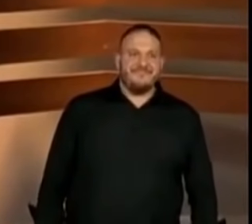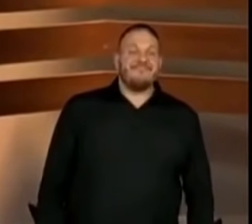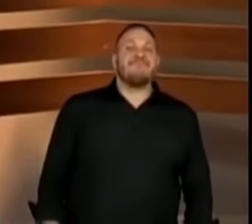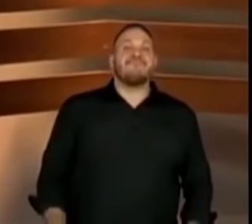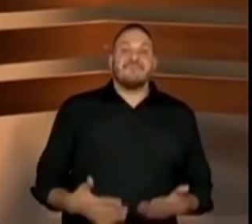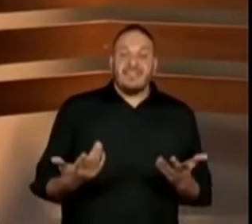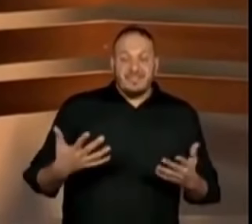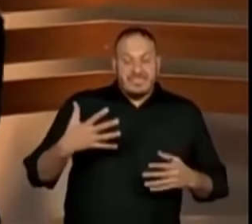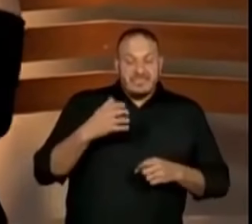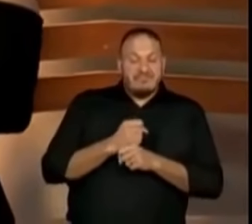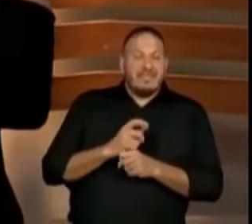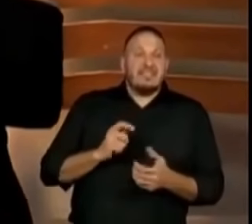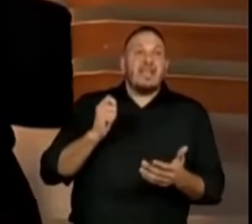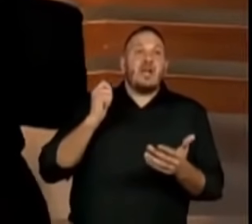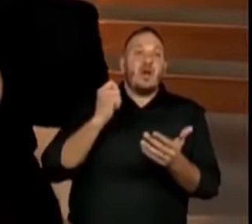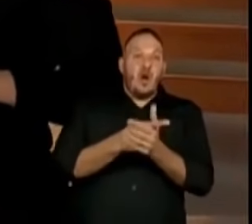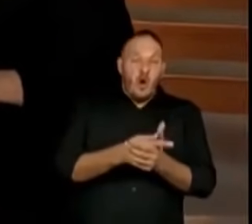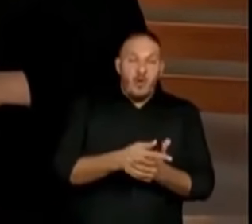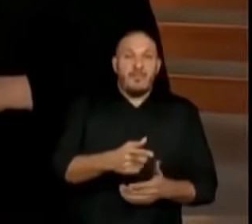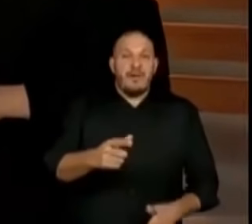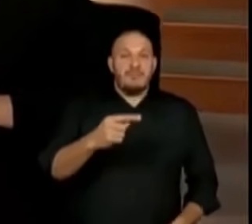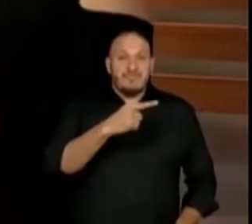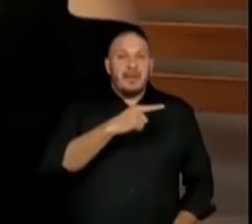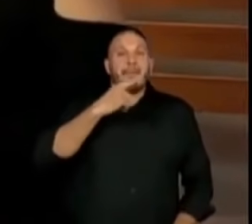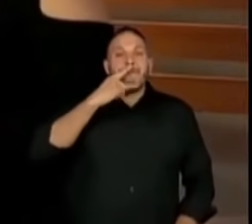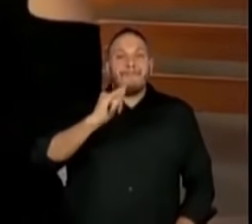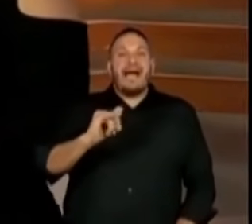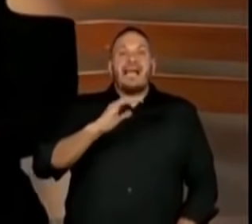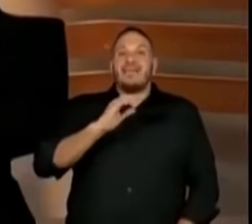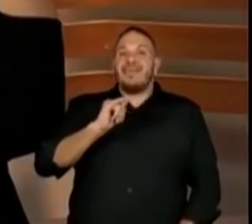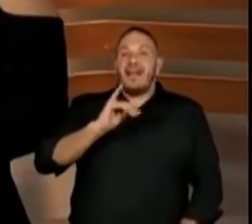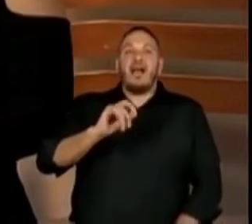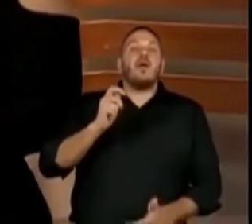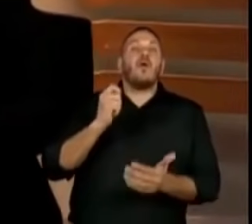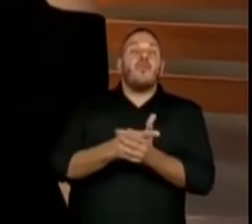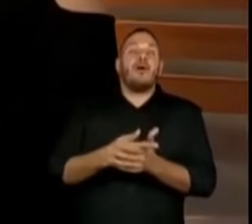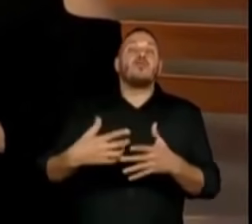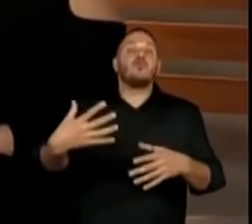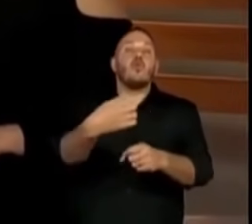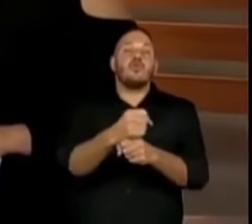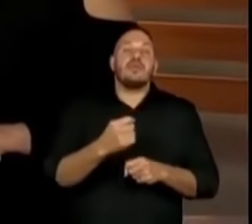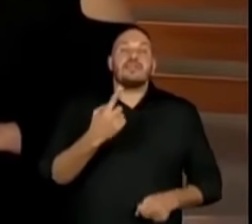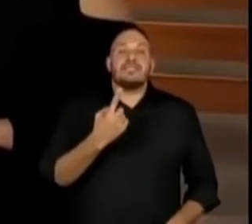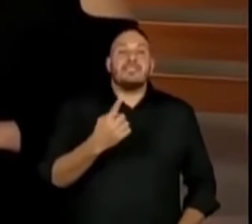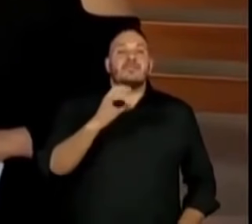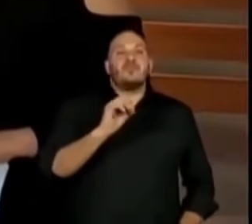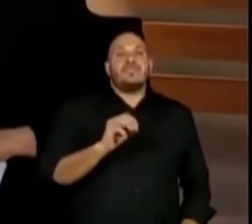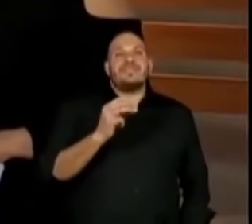Então, essa compra, né, do pai do Caio, a compra dele foi no valor de